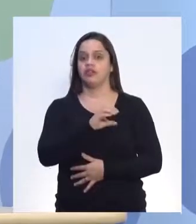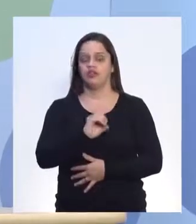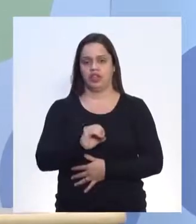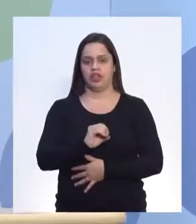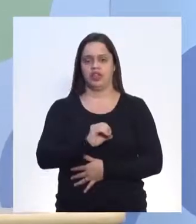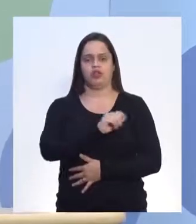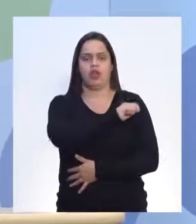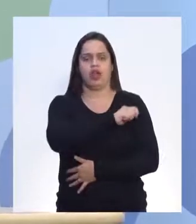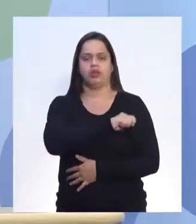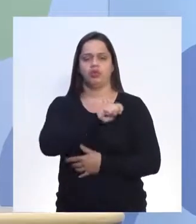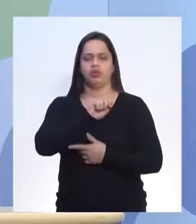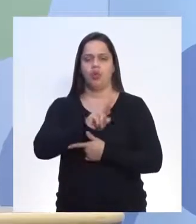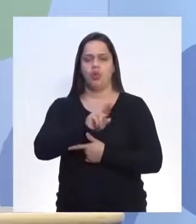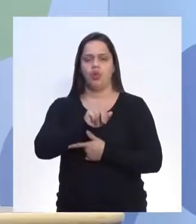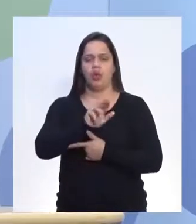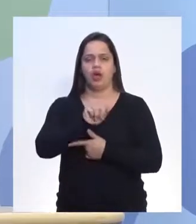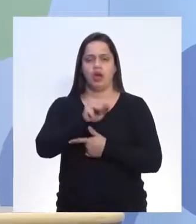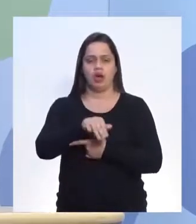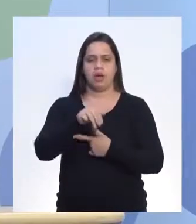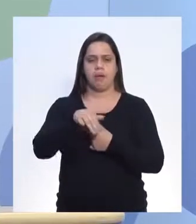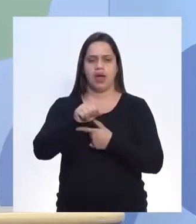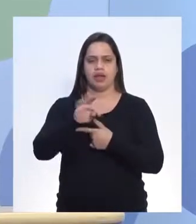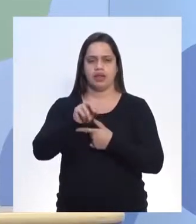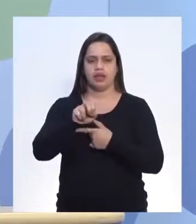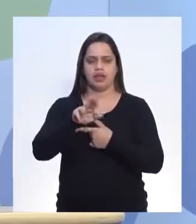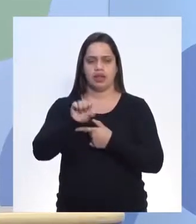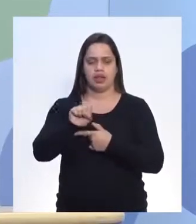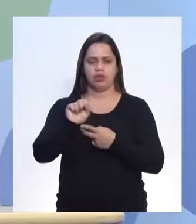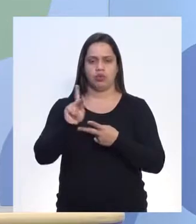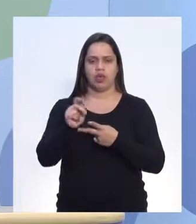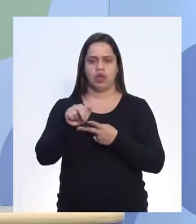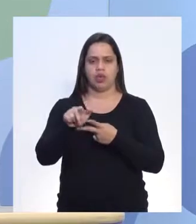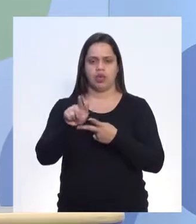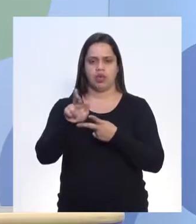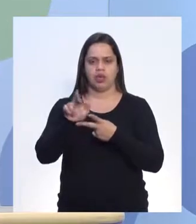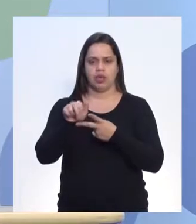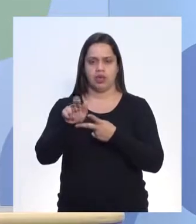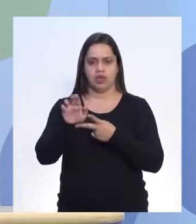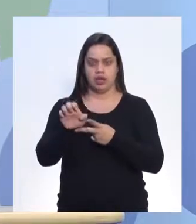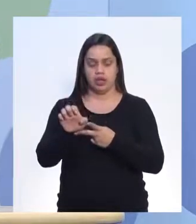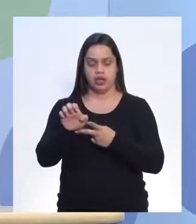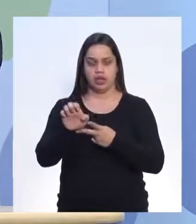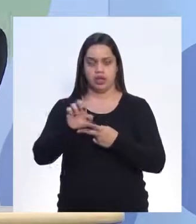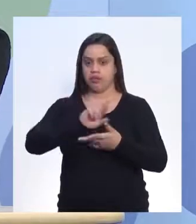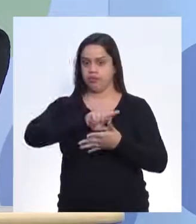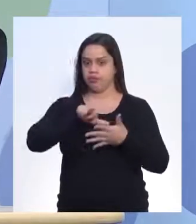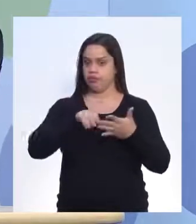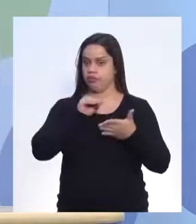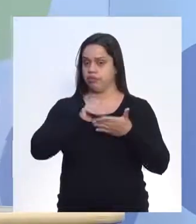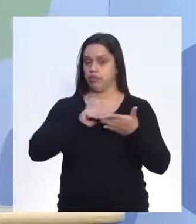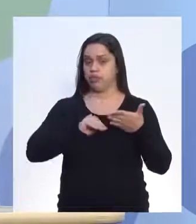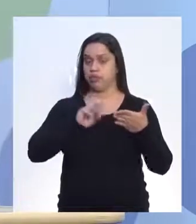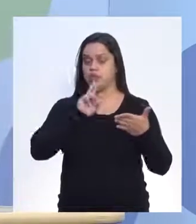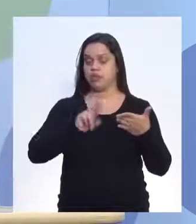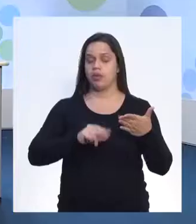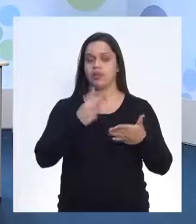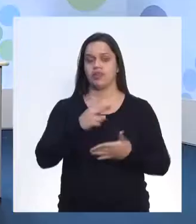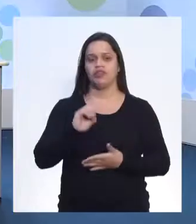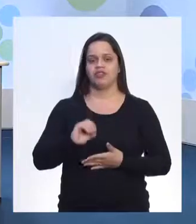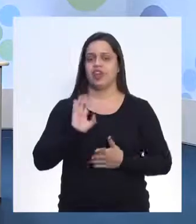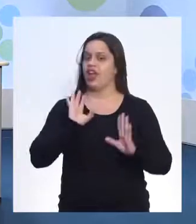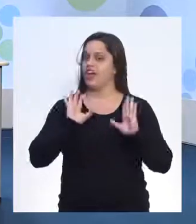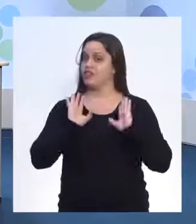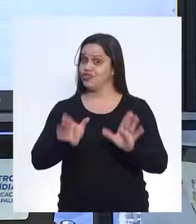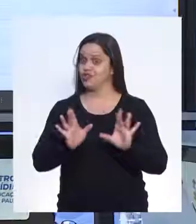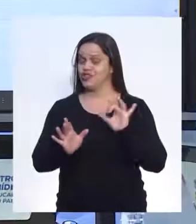Juan, Matheus, Henrique, muitos aqui, ó, colocando 20, Osmar. É aquecimento mesmo, né,